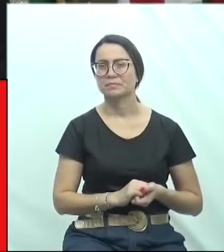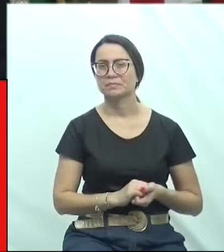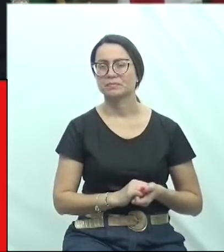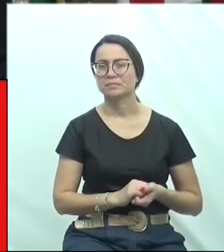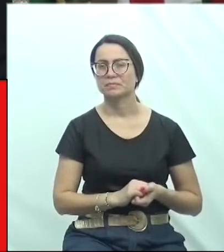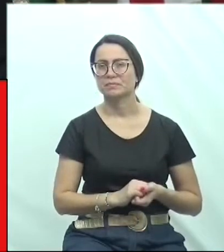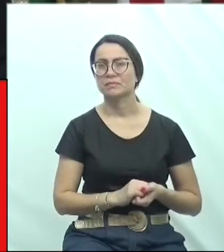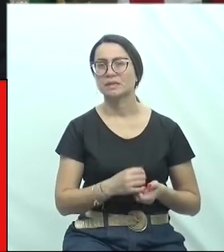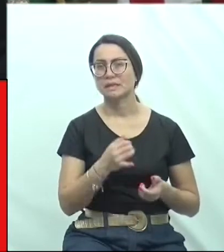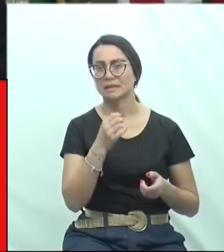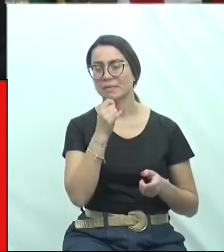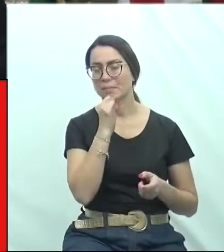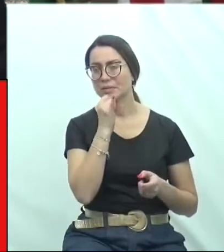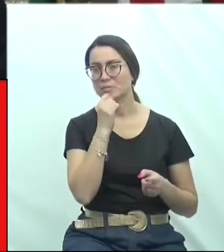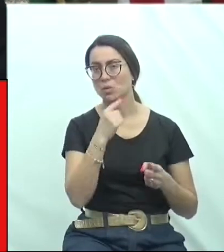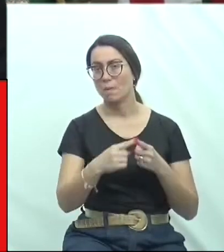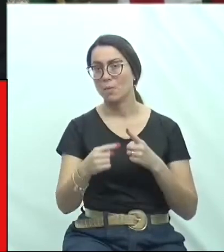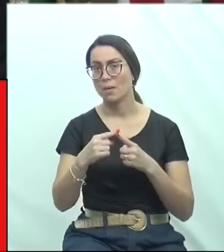no contato com a água.